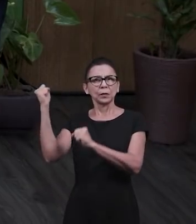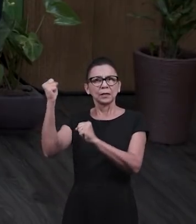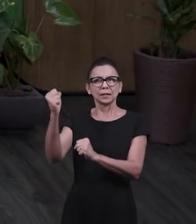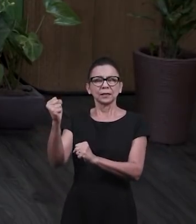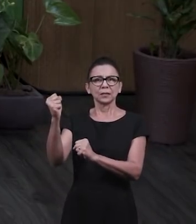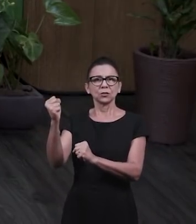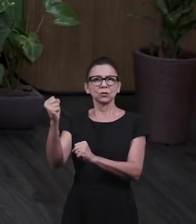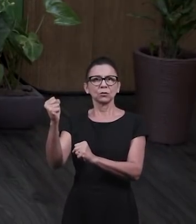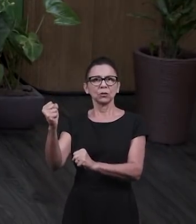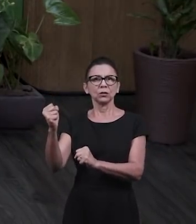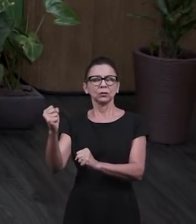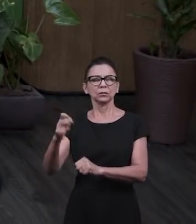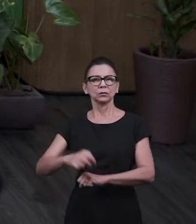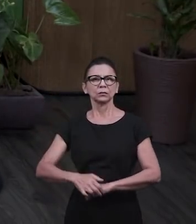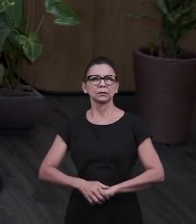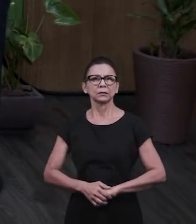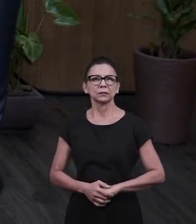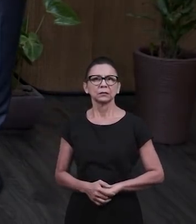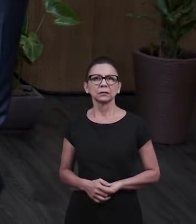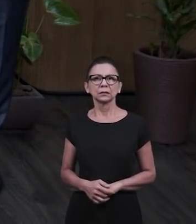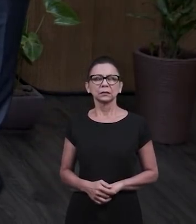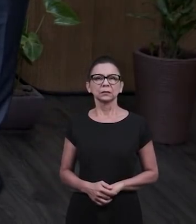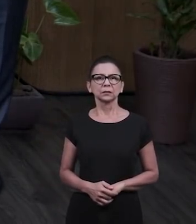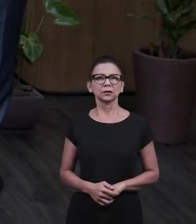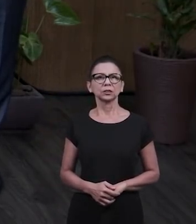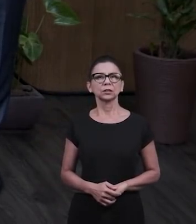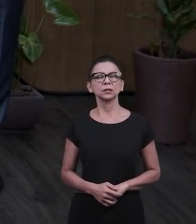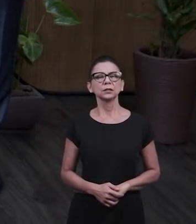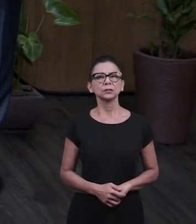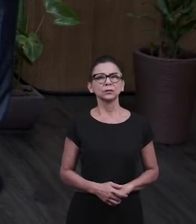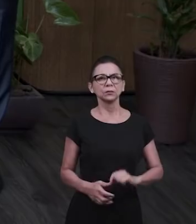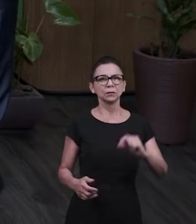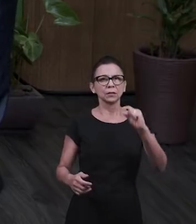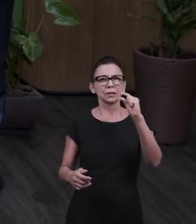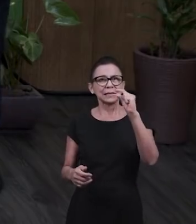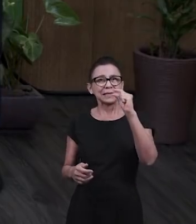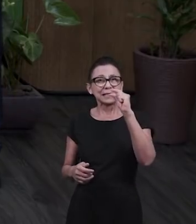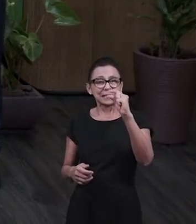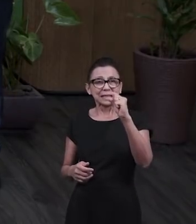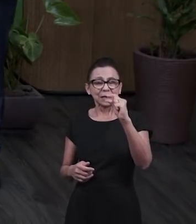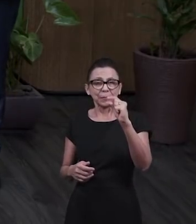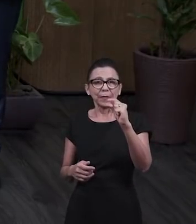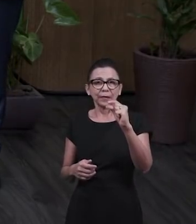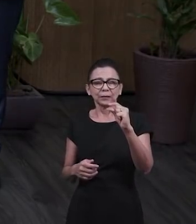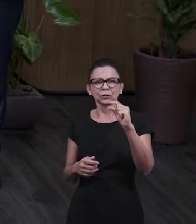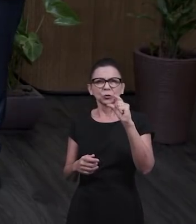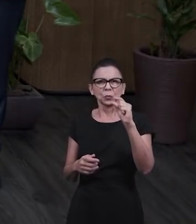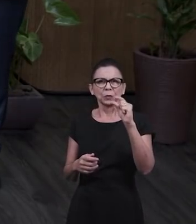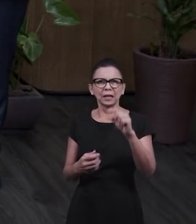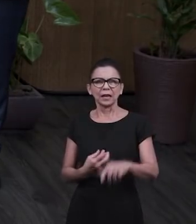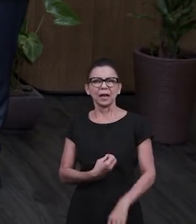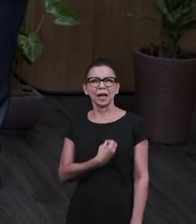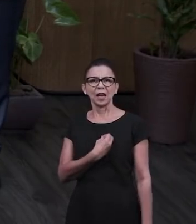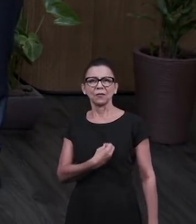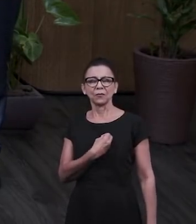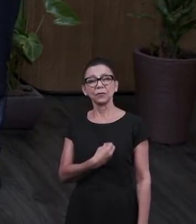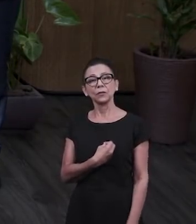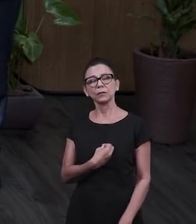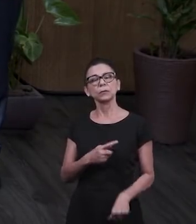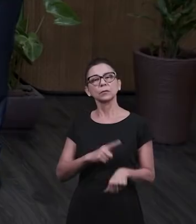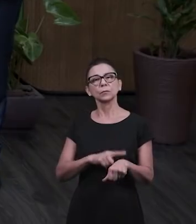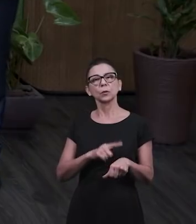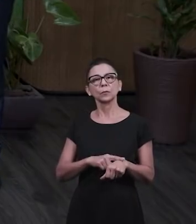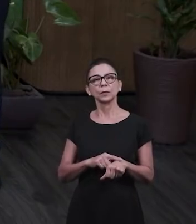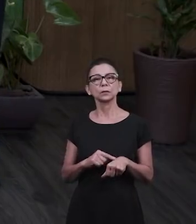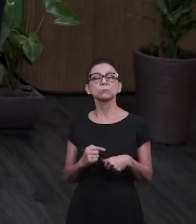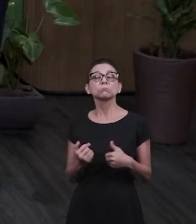é vida. E ela é semente e ela é viva quando o homem não apenas a ouve,